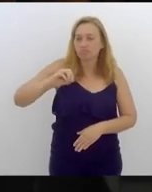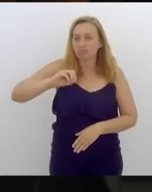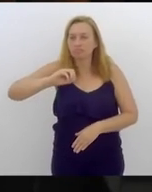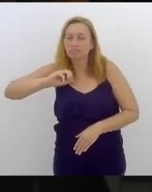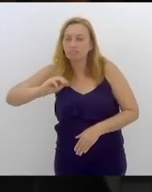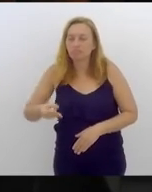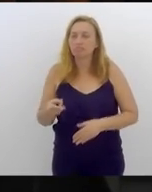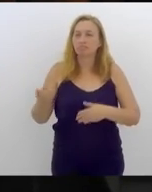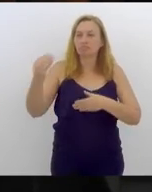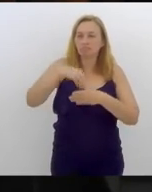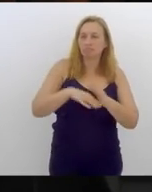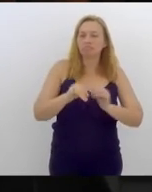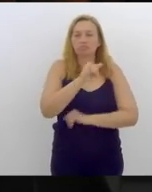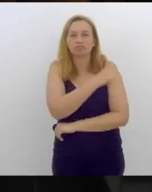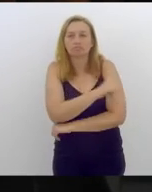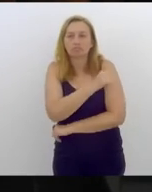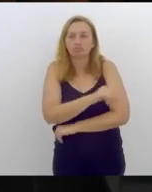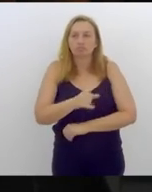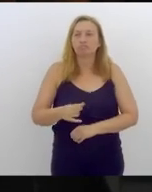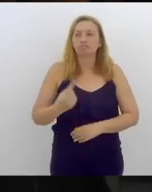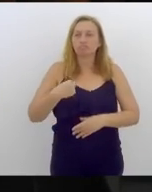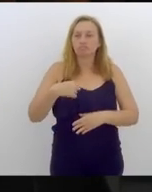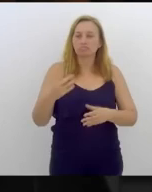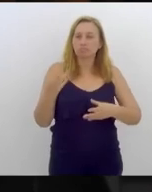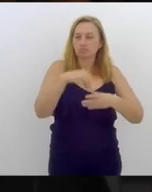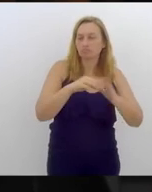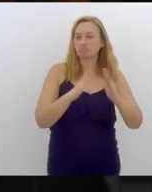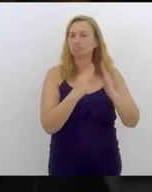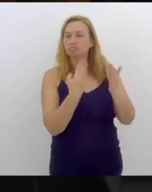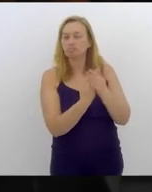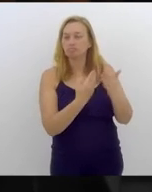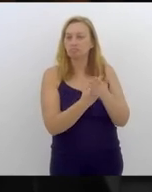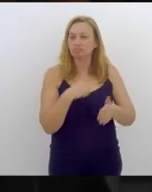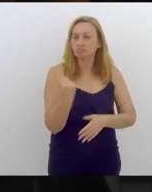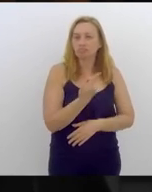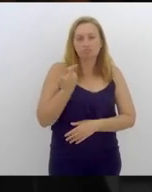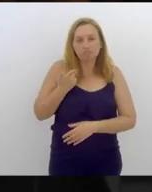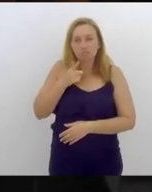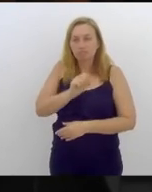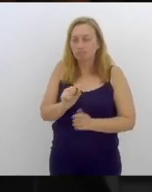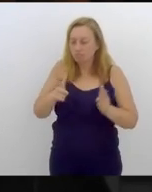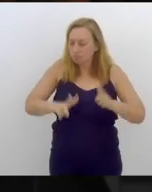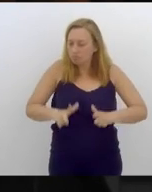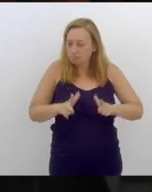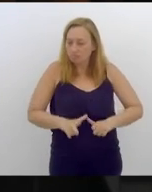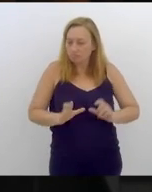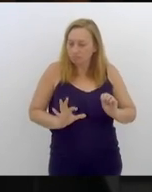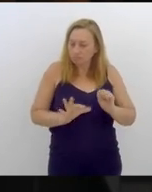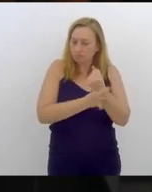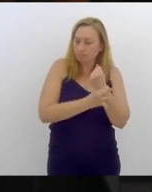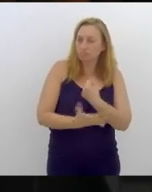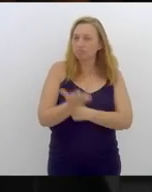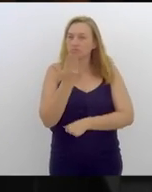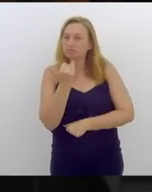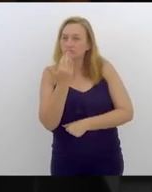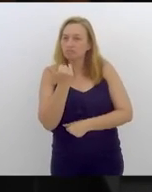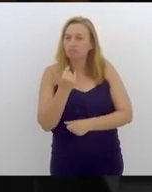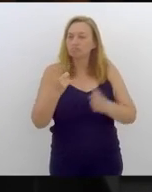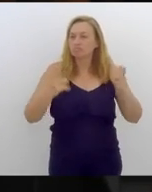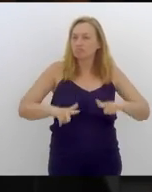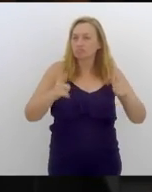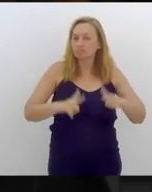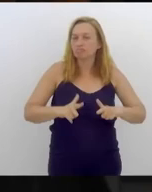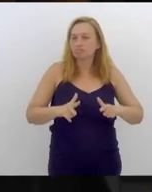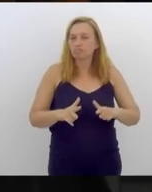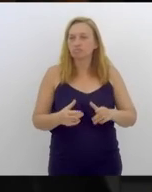boa parte deles frequentando as nossas escolas que ao invés de conseguir ser um espaço de garantia de segurança alimentar é um espaço